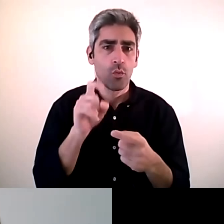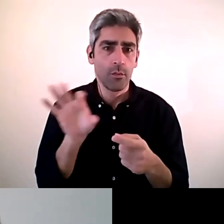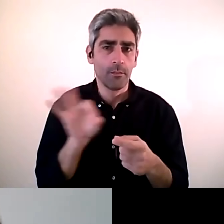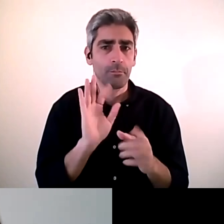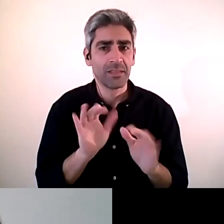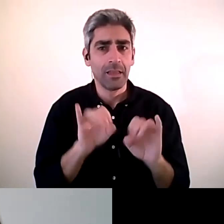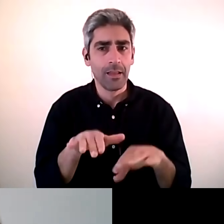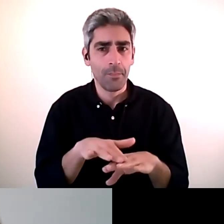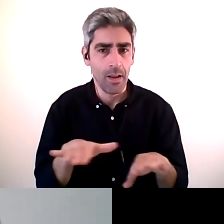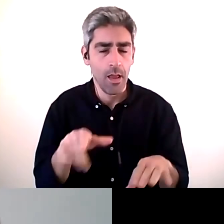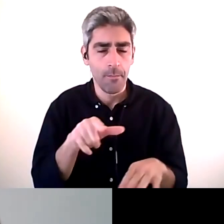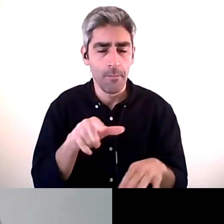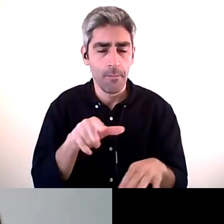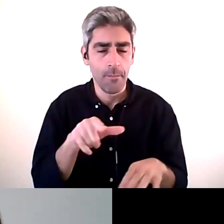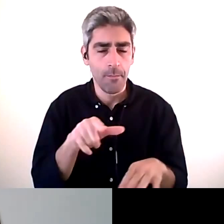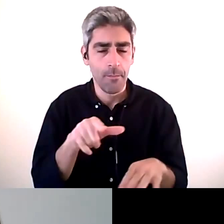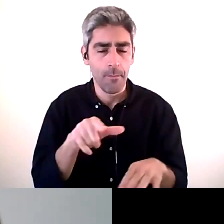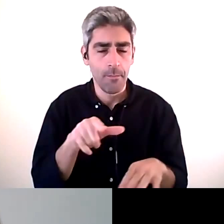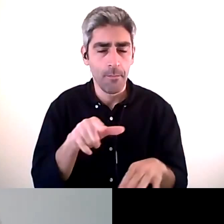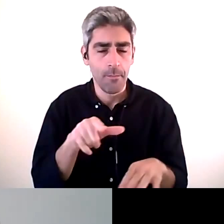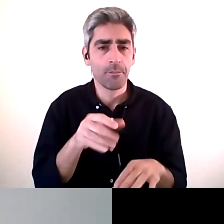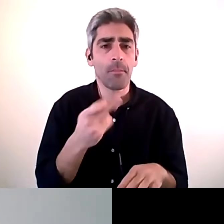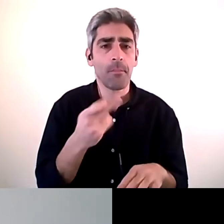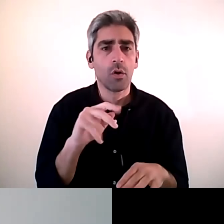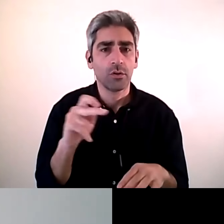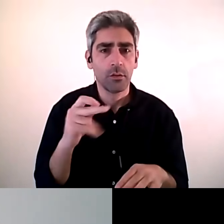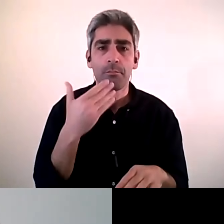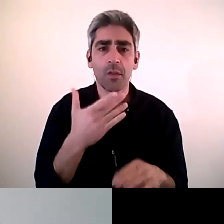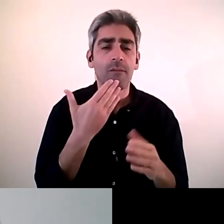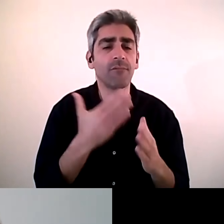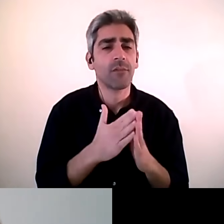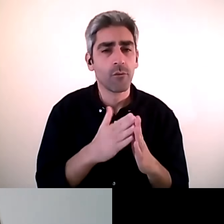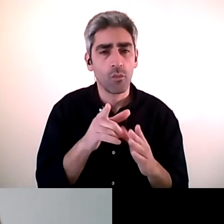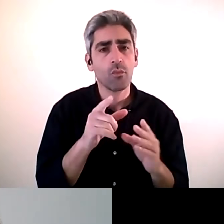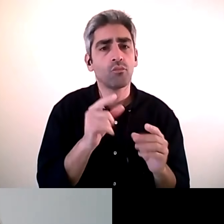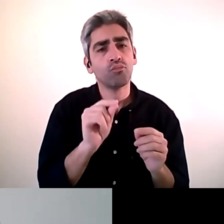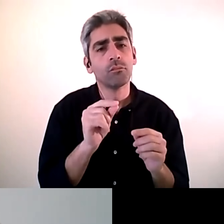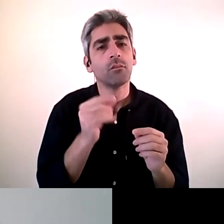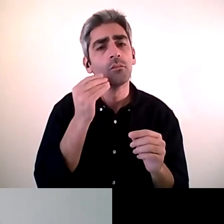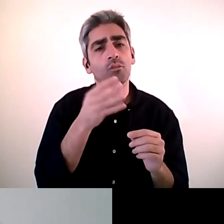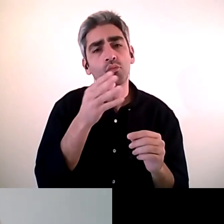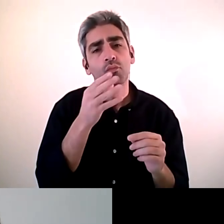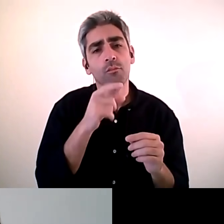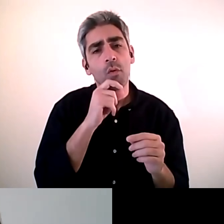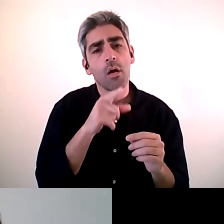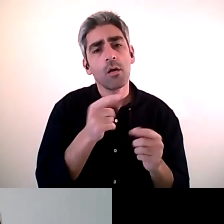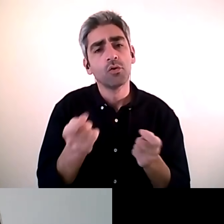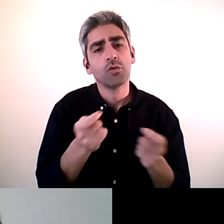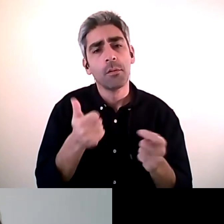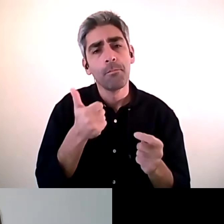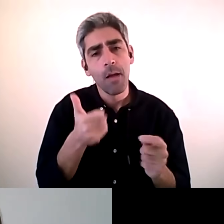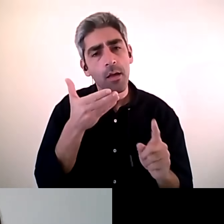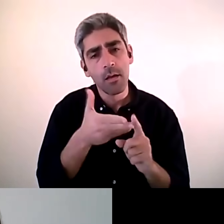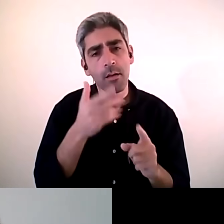terminar. A Paula Costa diz que pediu o favor de elaborar um pouco como pode gerir de uma forma